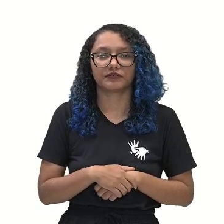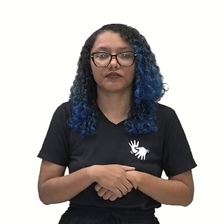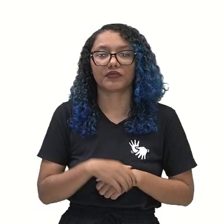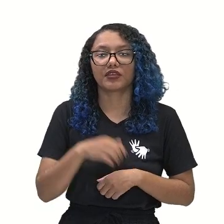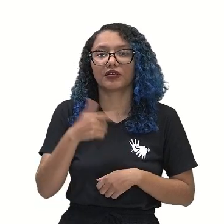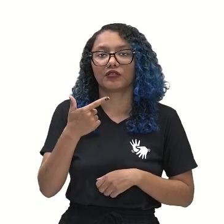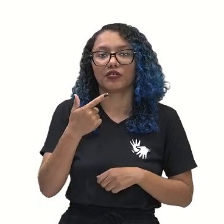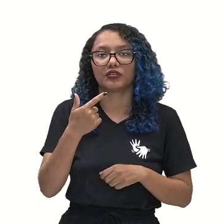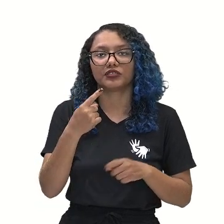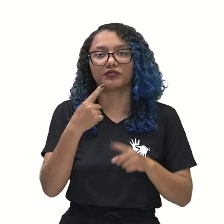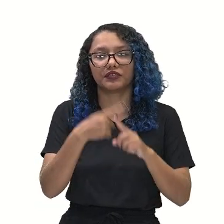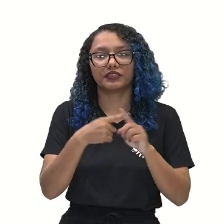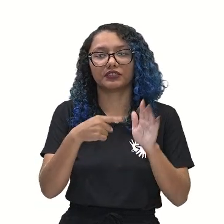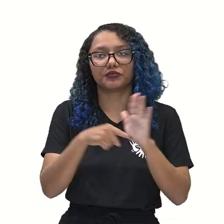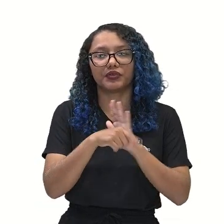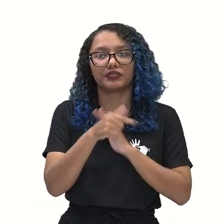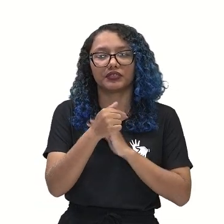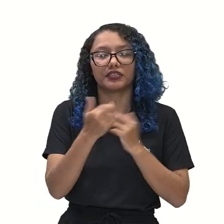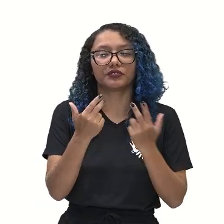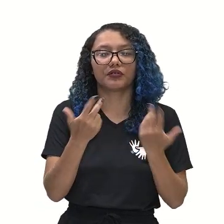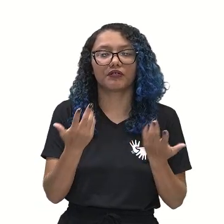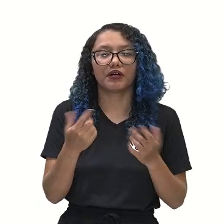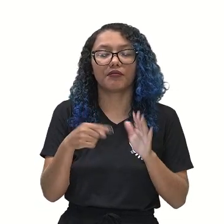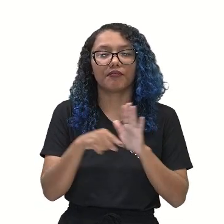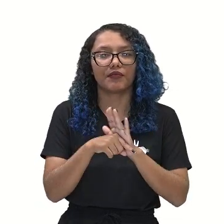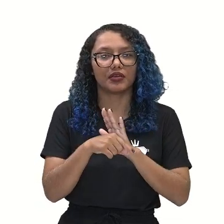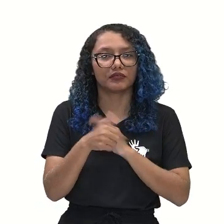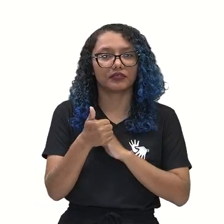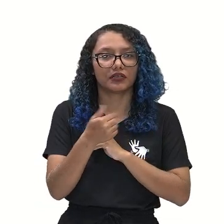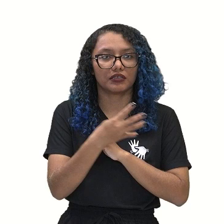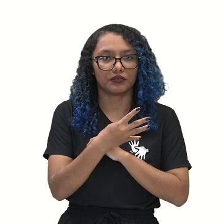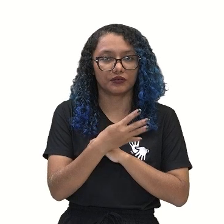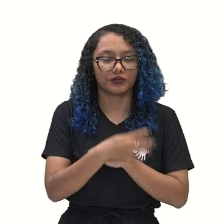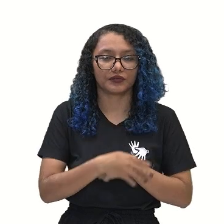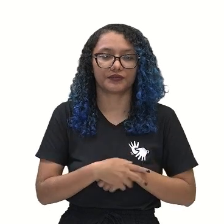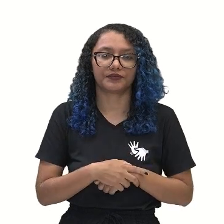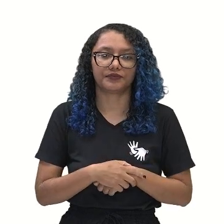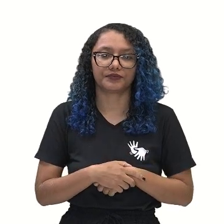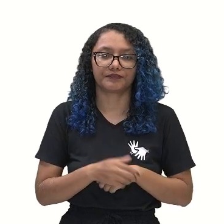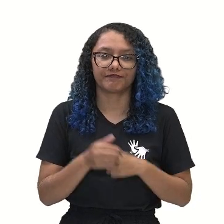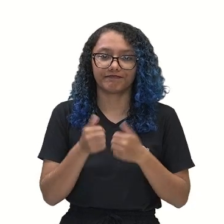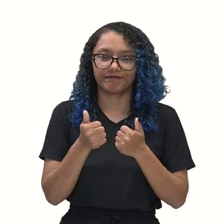vezes menos 7, menos 14, ó, beleza? E